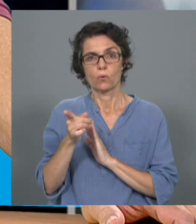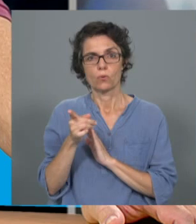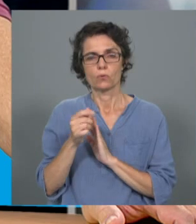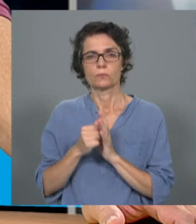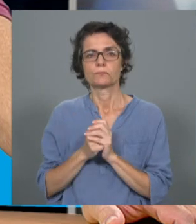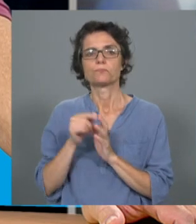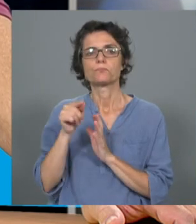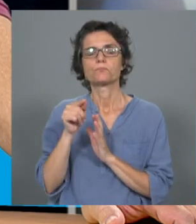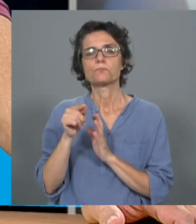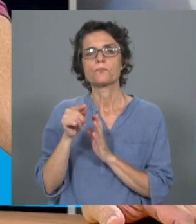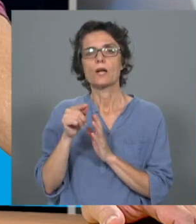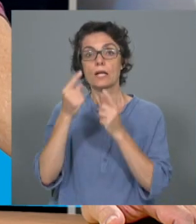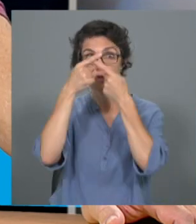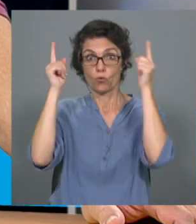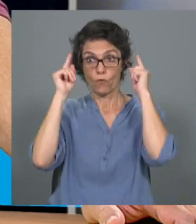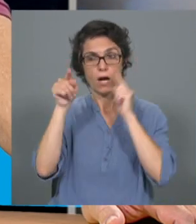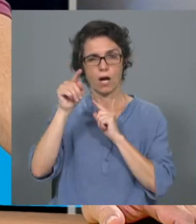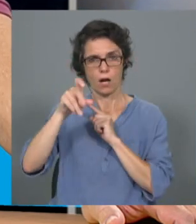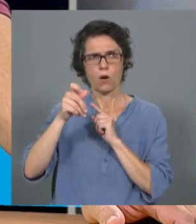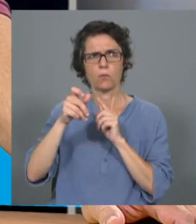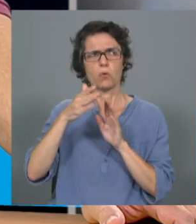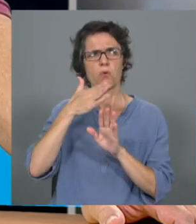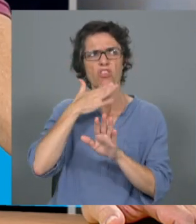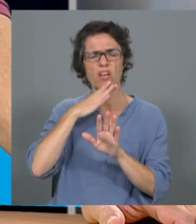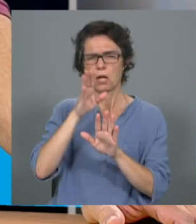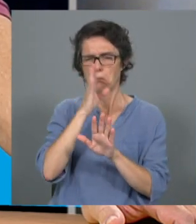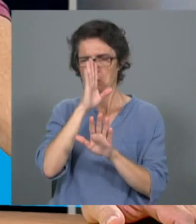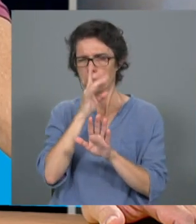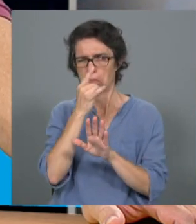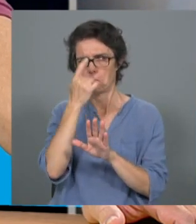eslovaco, ou da República Checa, o Tomás Alik,